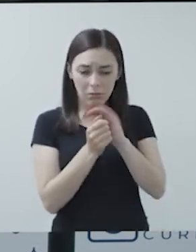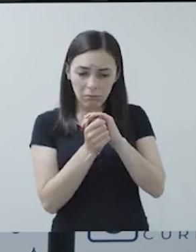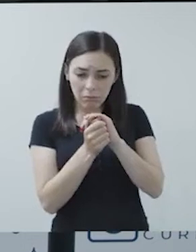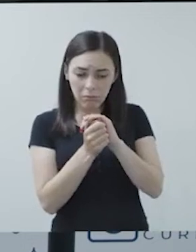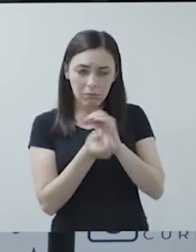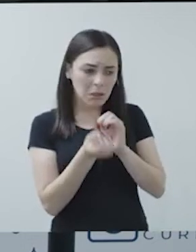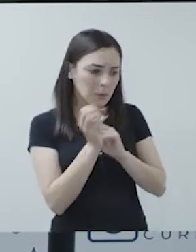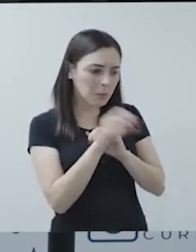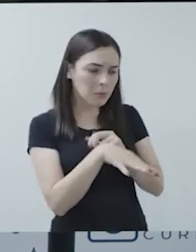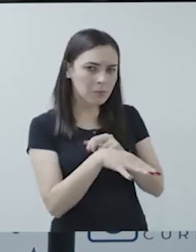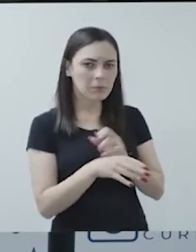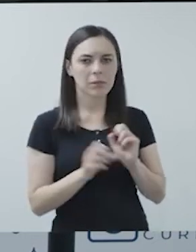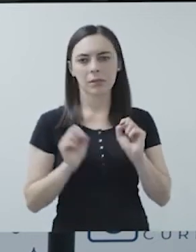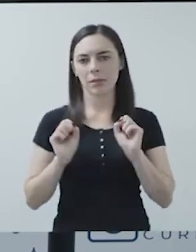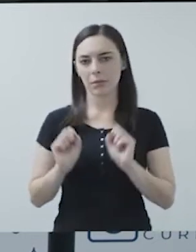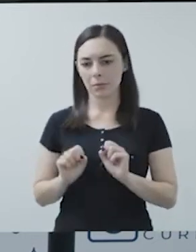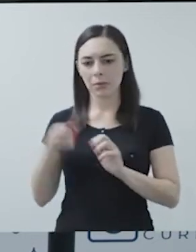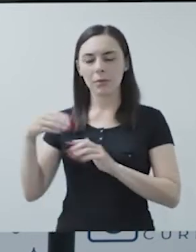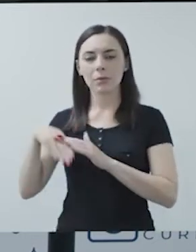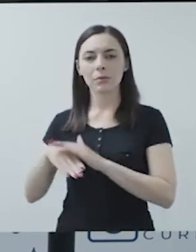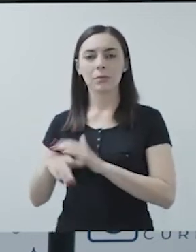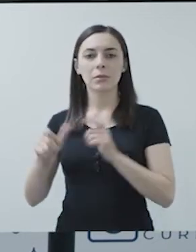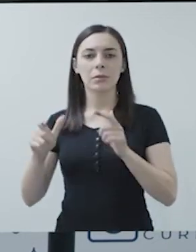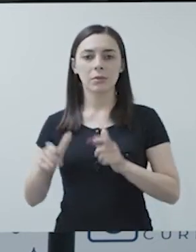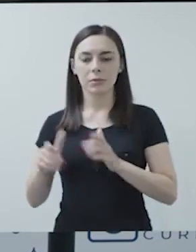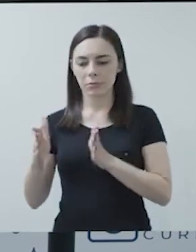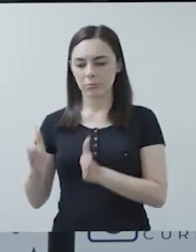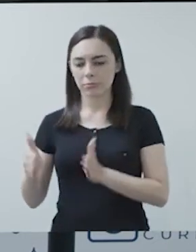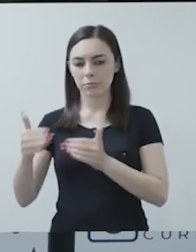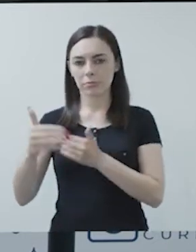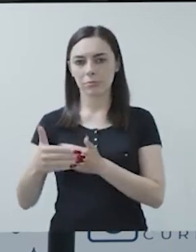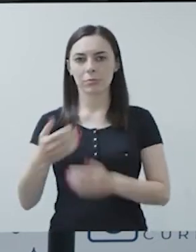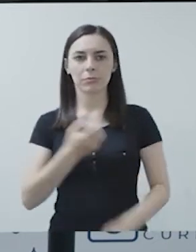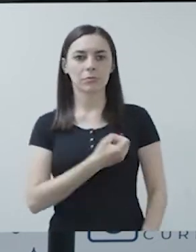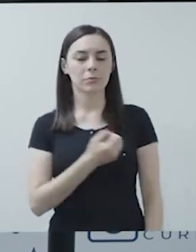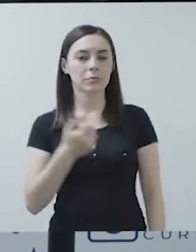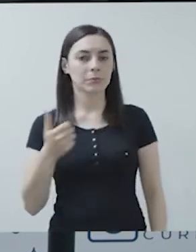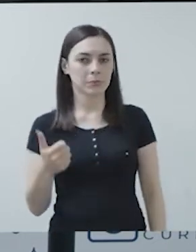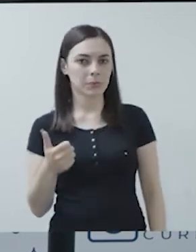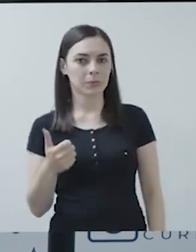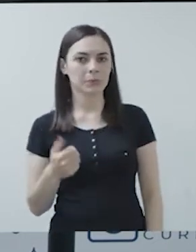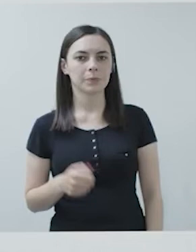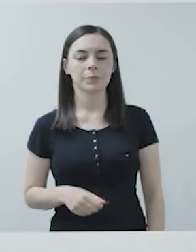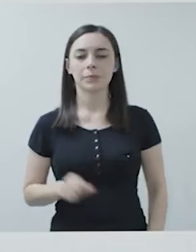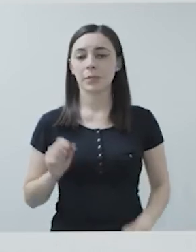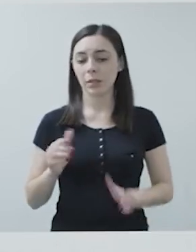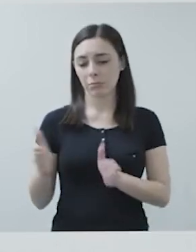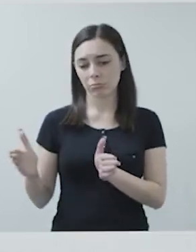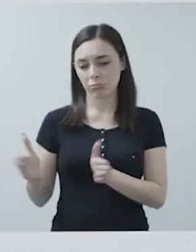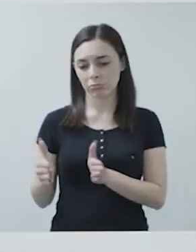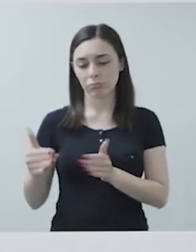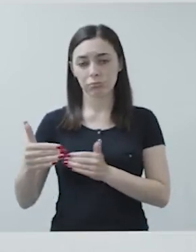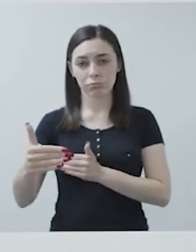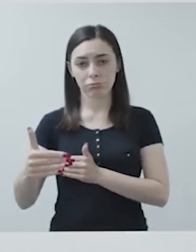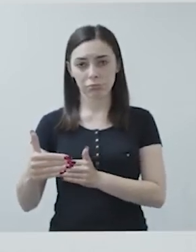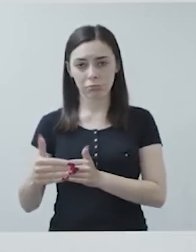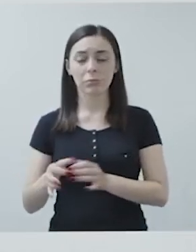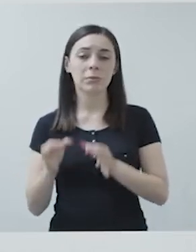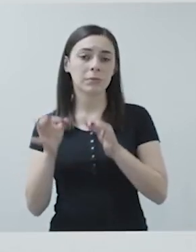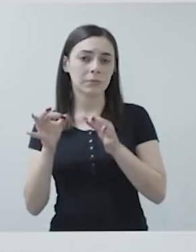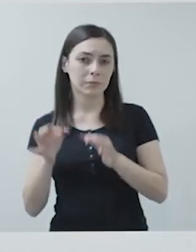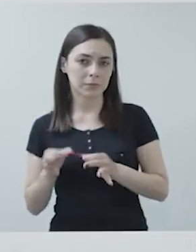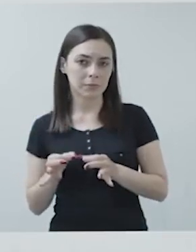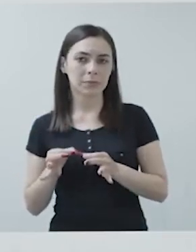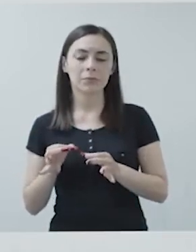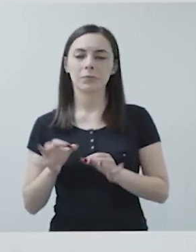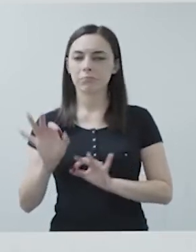dentro. Então ele pode colocar a tartaruguinha na caixa número 1, que é pequena e dá certinho,